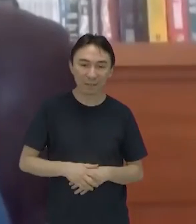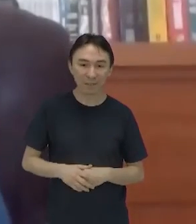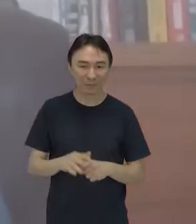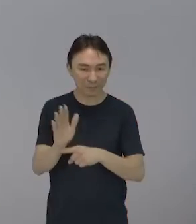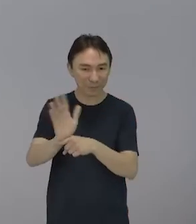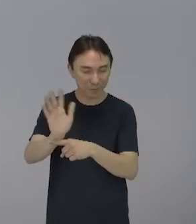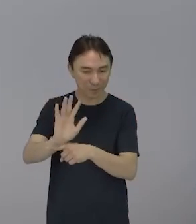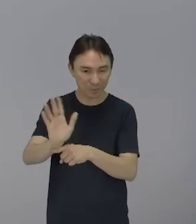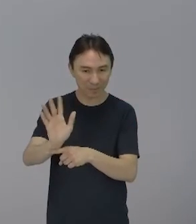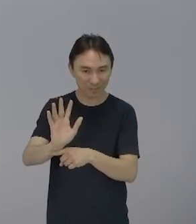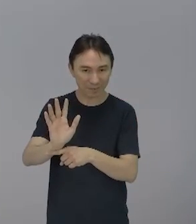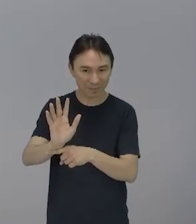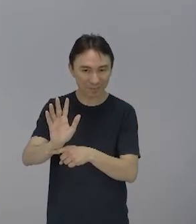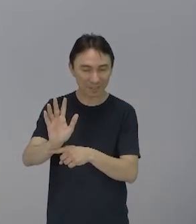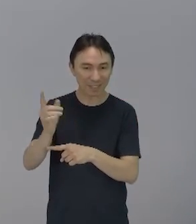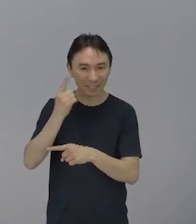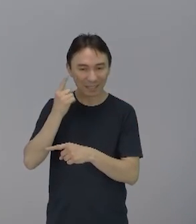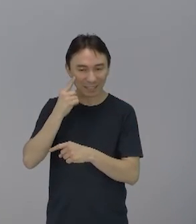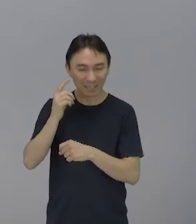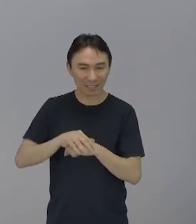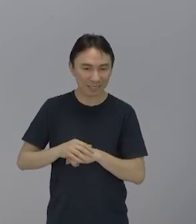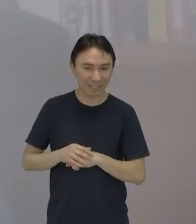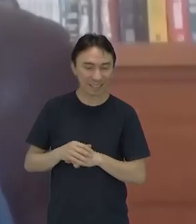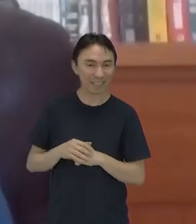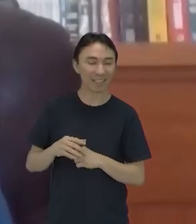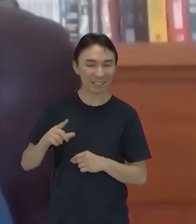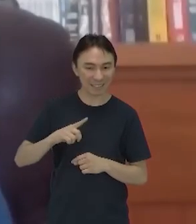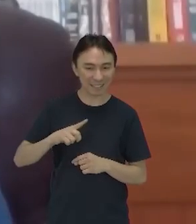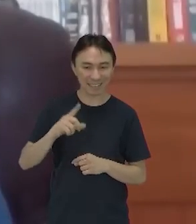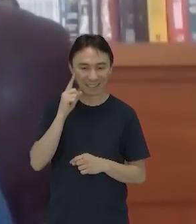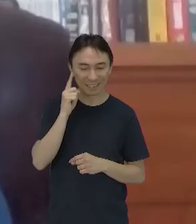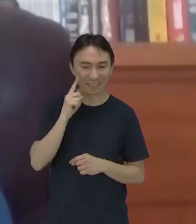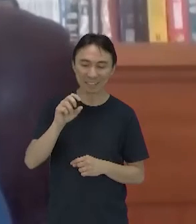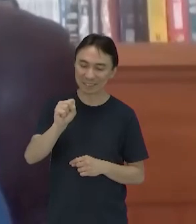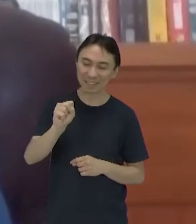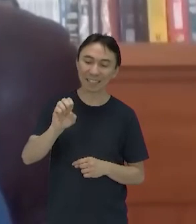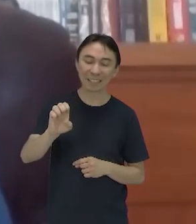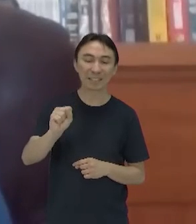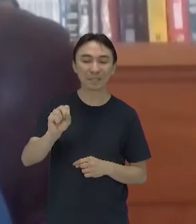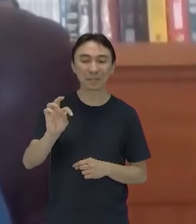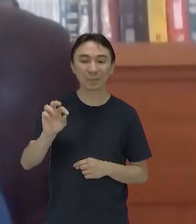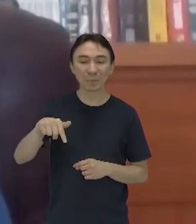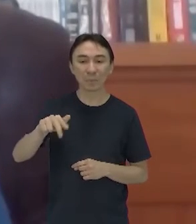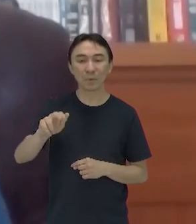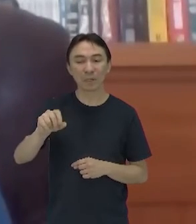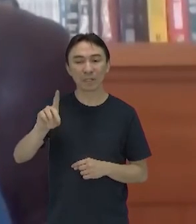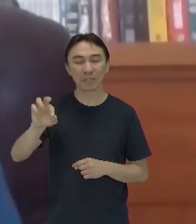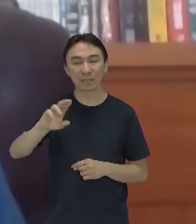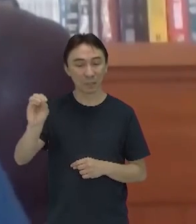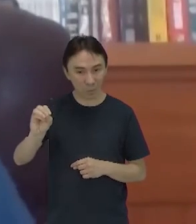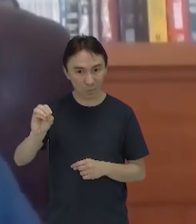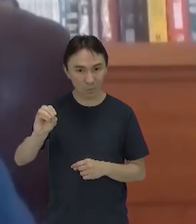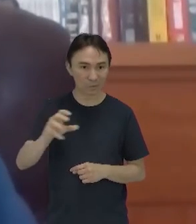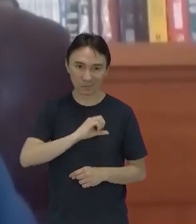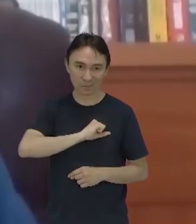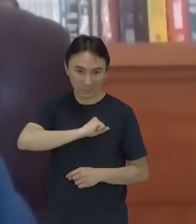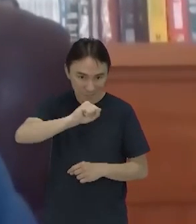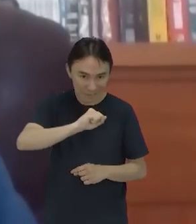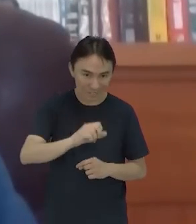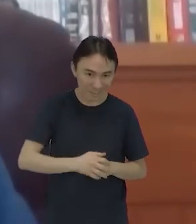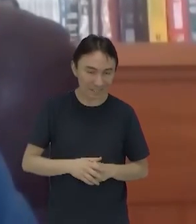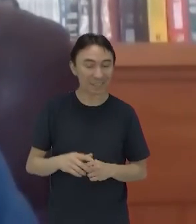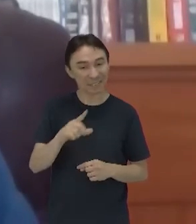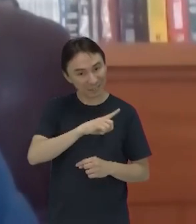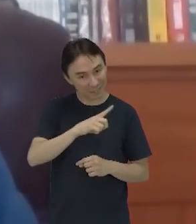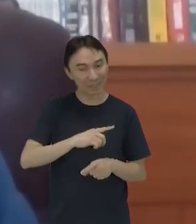inglês essa entrevista, né? Foi em inglês? Tá em inglês. Tá em inglês. Se vocês forem no YouTube e